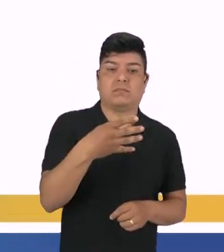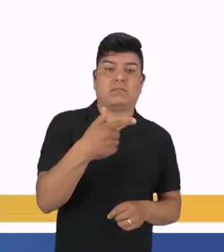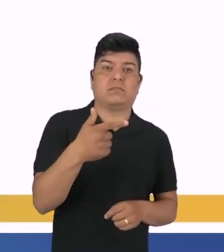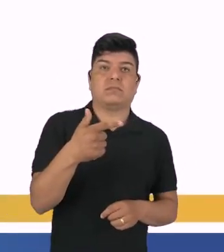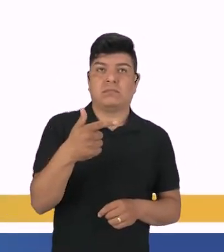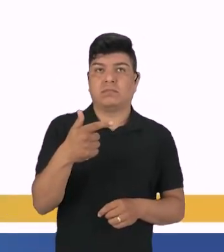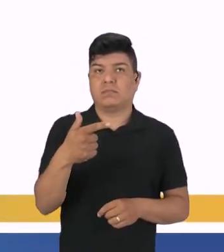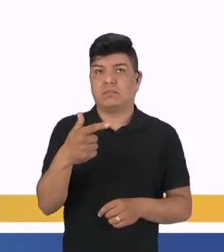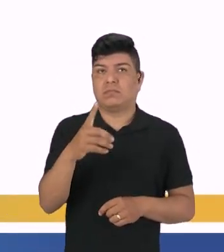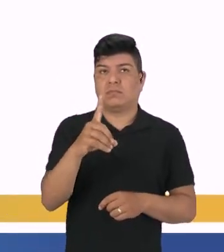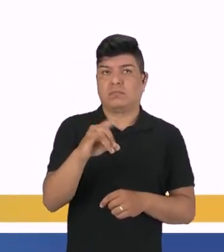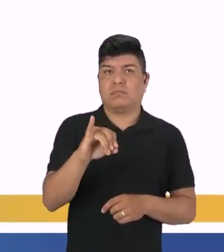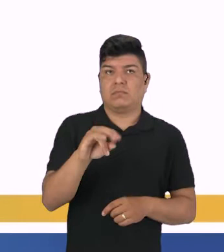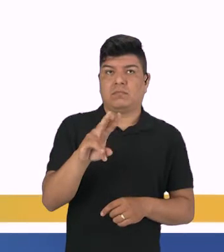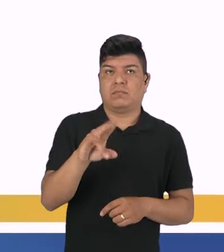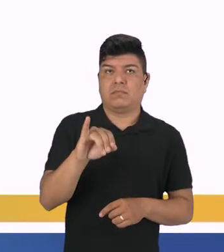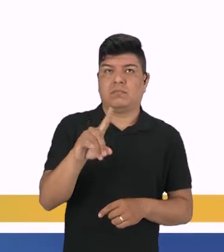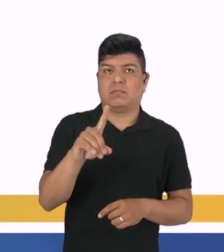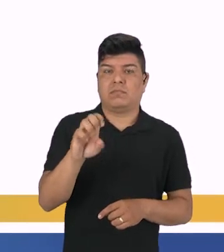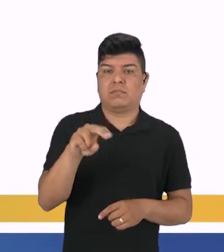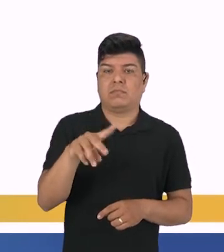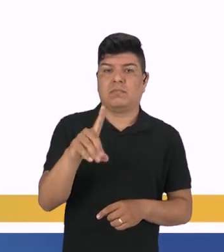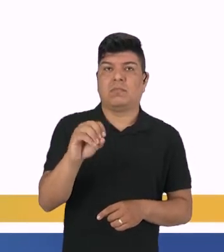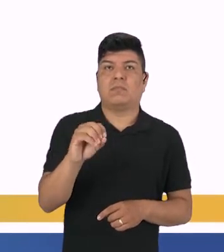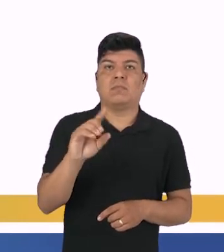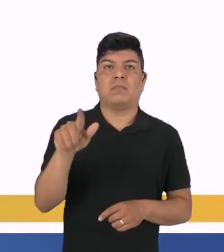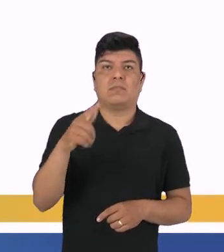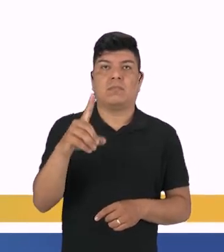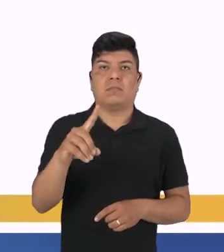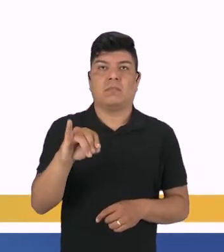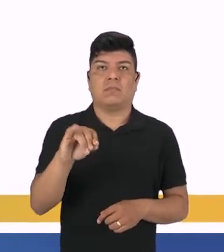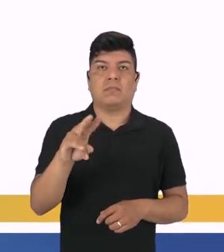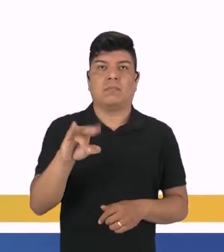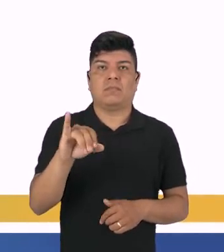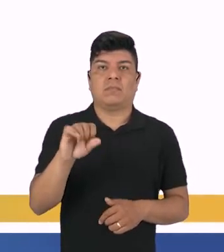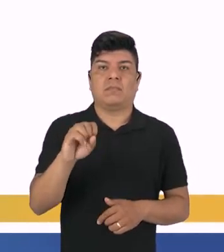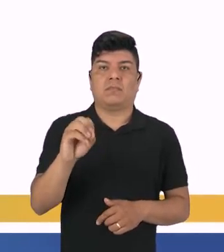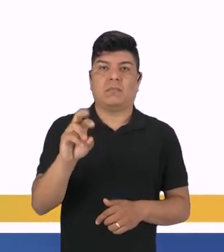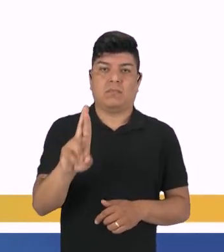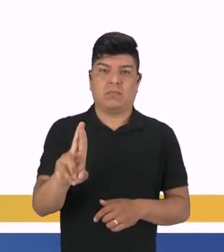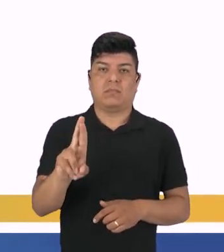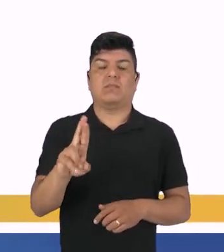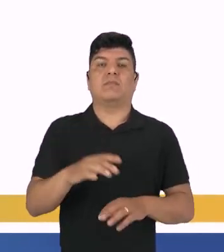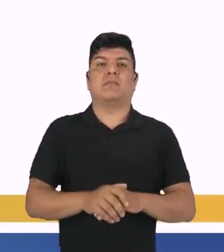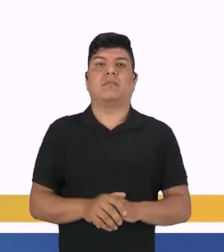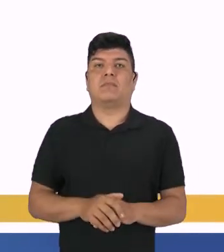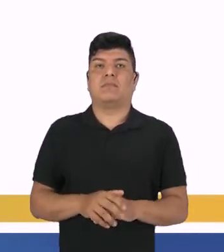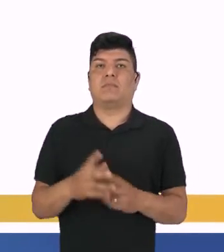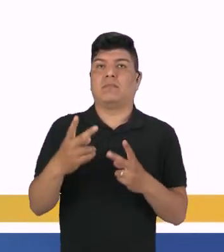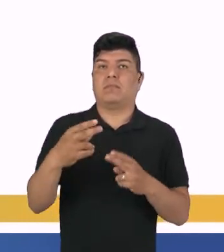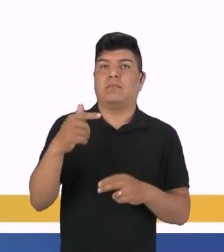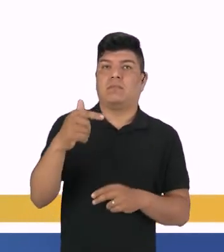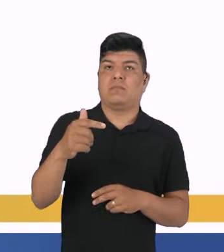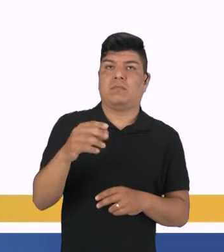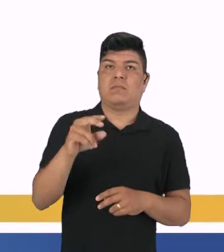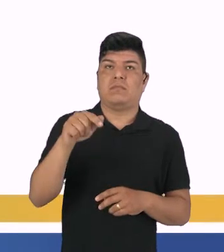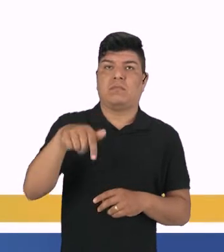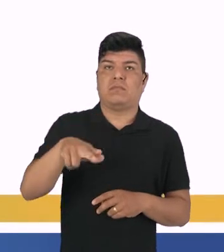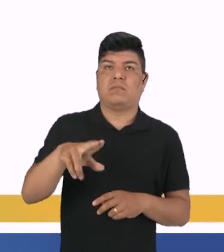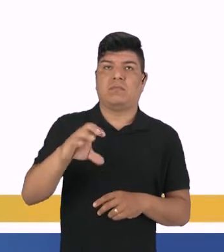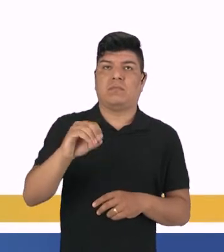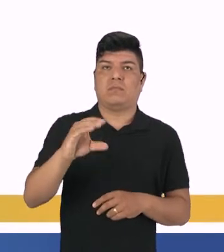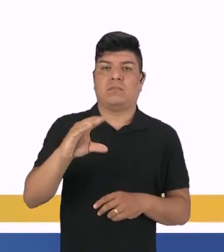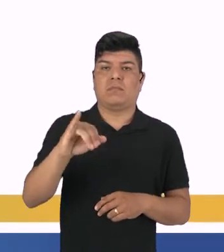de dividendo, o 6 eu chamo ele de divisor, o resultado dessa operação, que é o 7, eu vou chamar